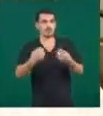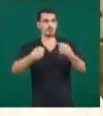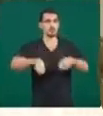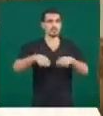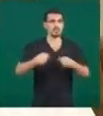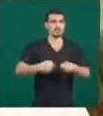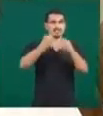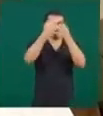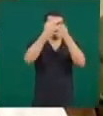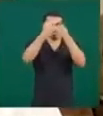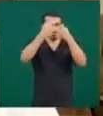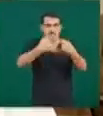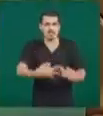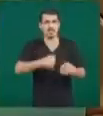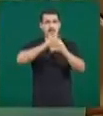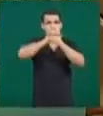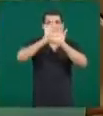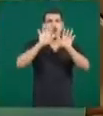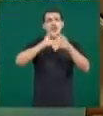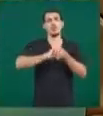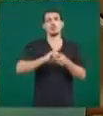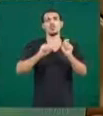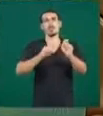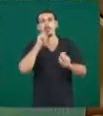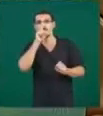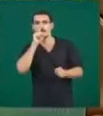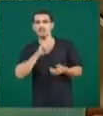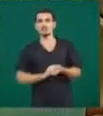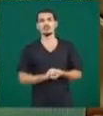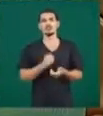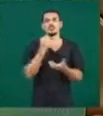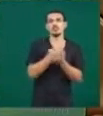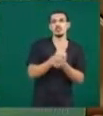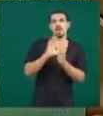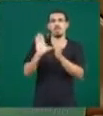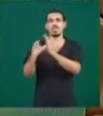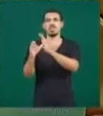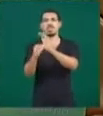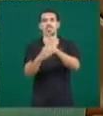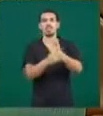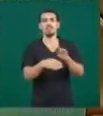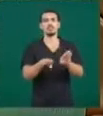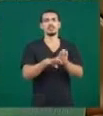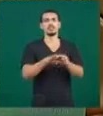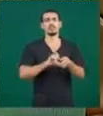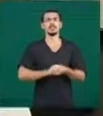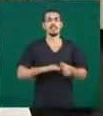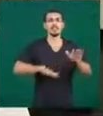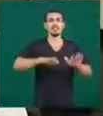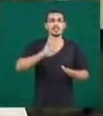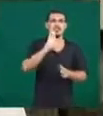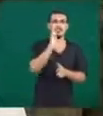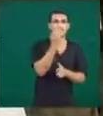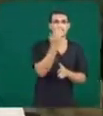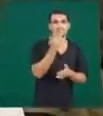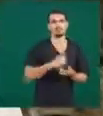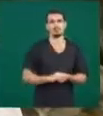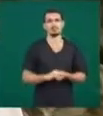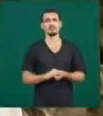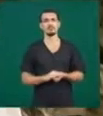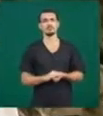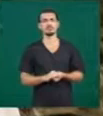os riscos de adquirir e usar produtos de roubo, contrabando ou falsificados. É a